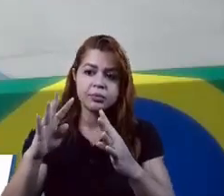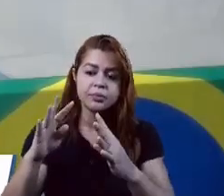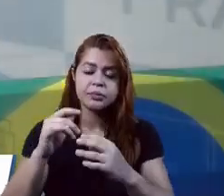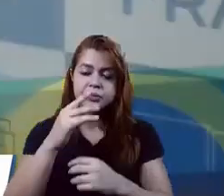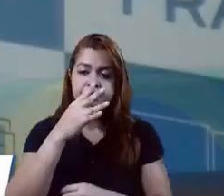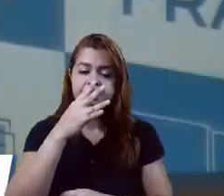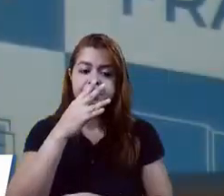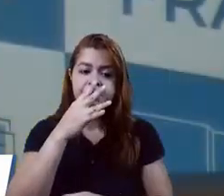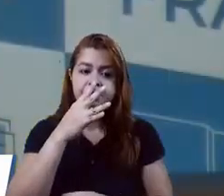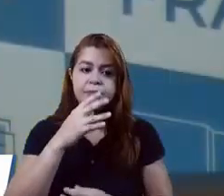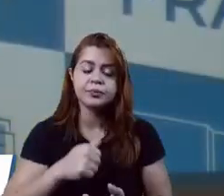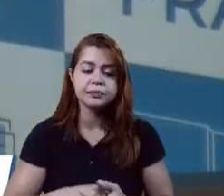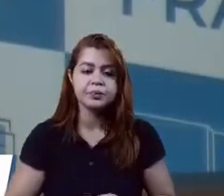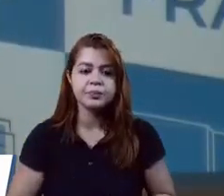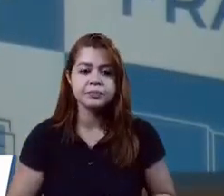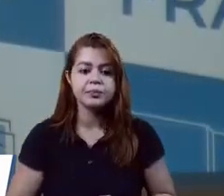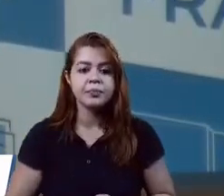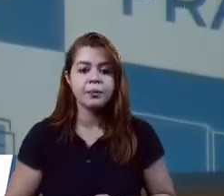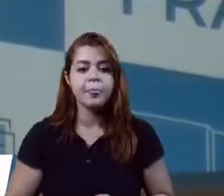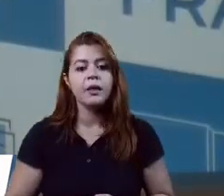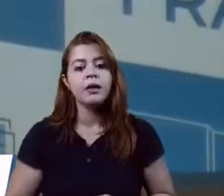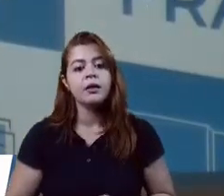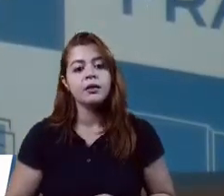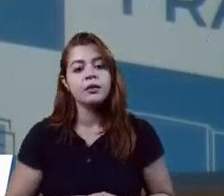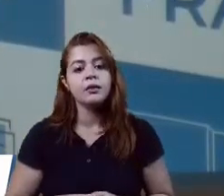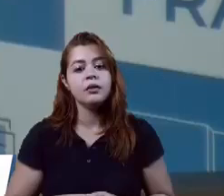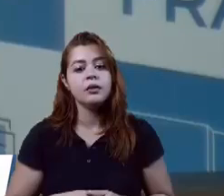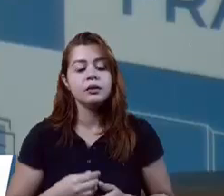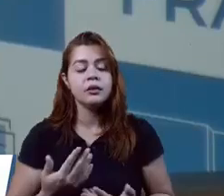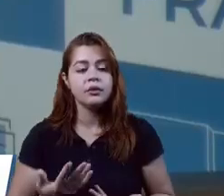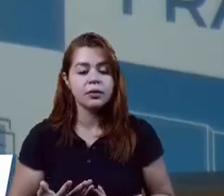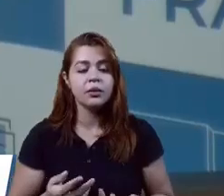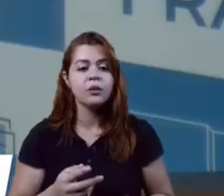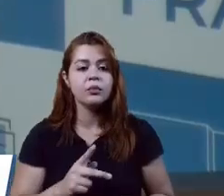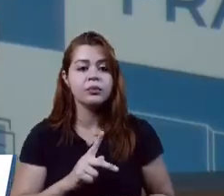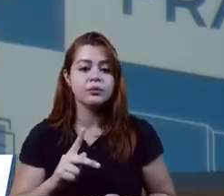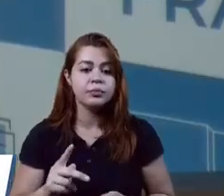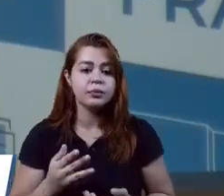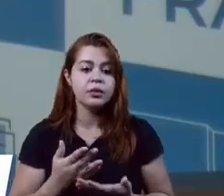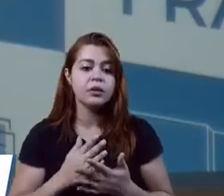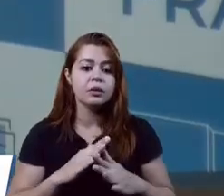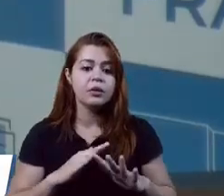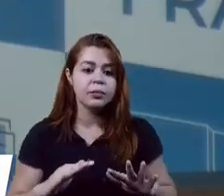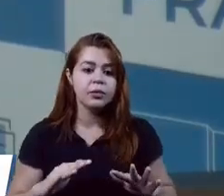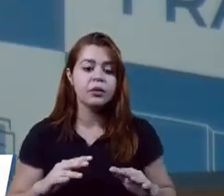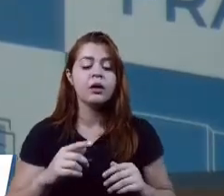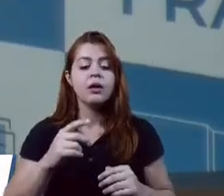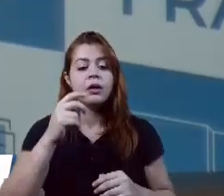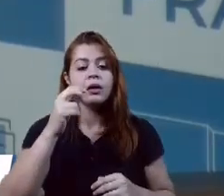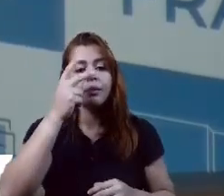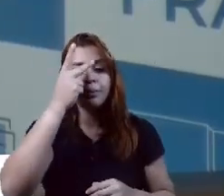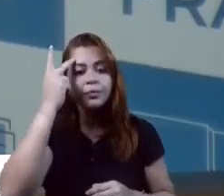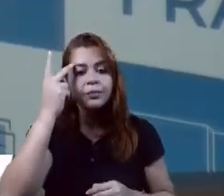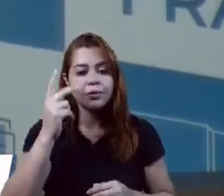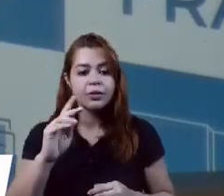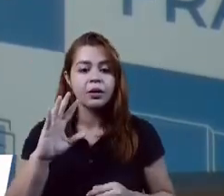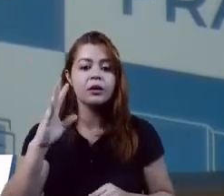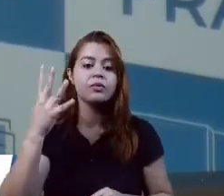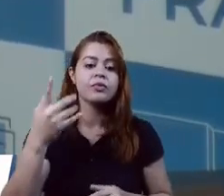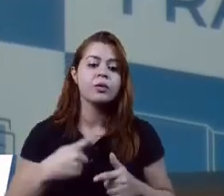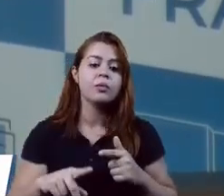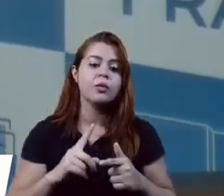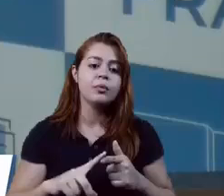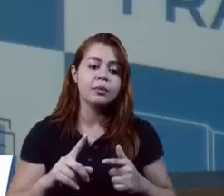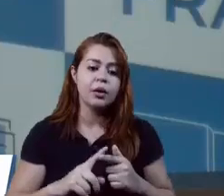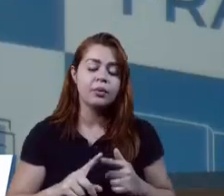presidente, quem tem que resolver o problema nosso somos nós. Não é nenhuma interferência internacional. E o ano que vem,